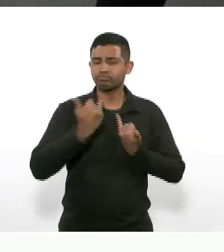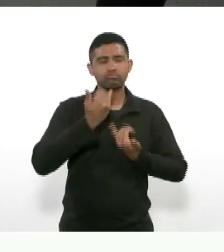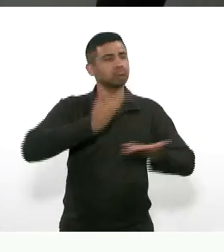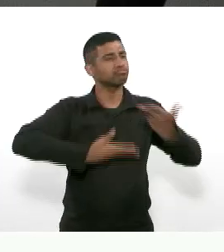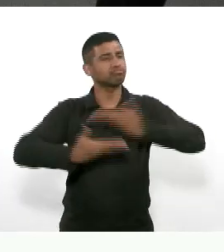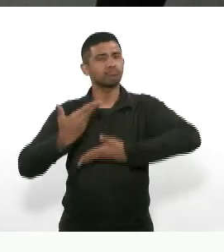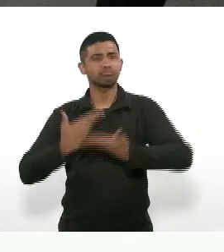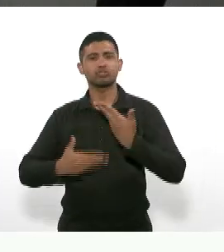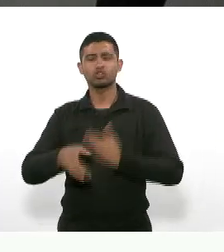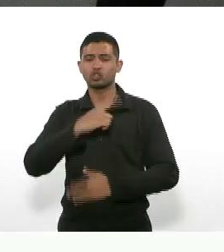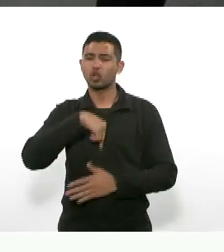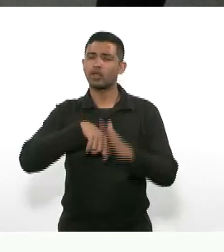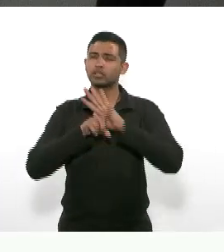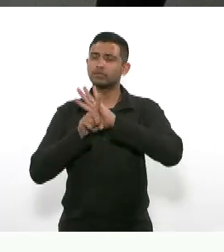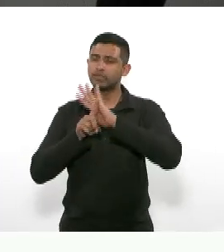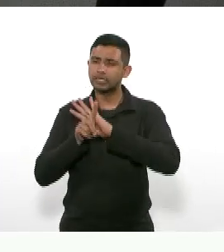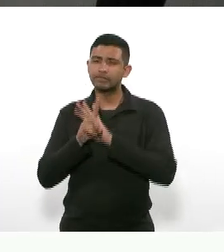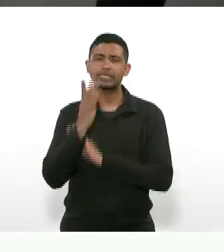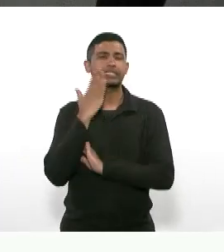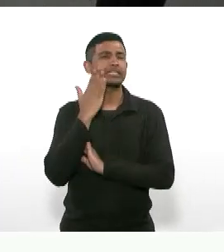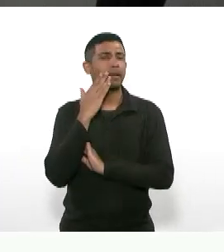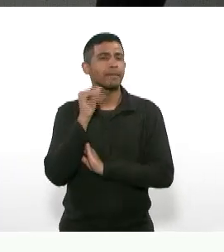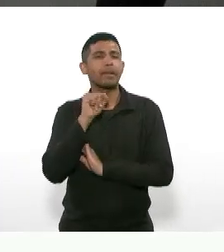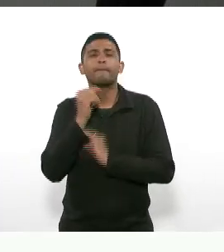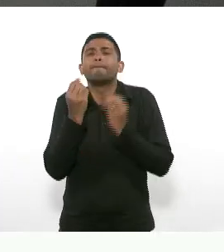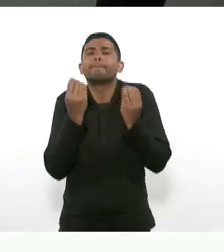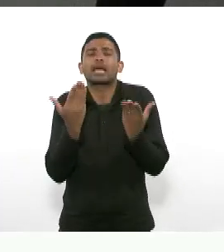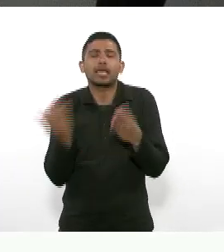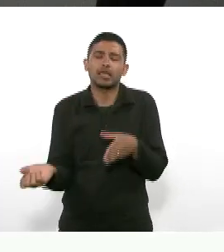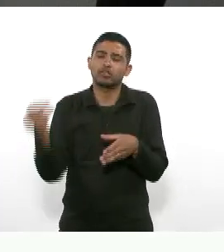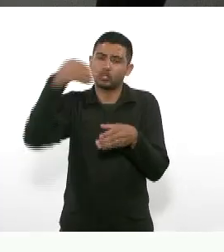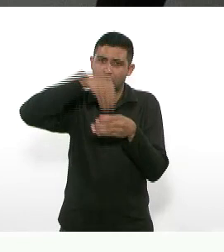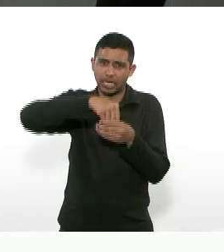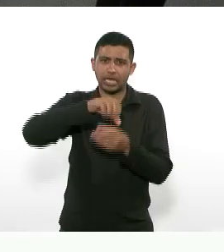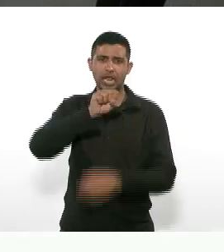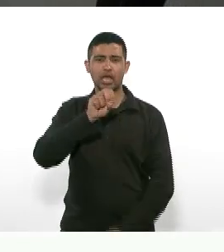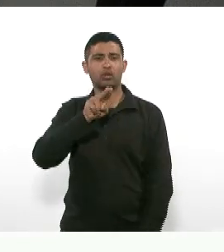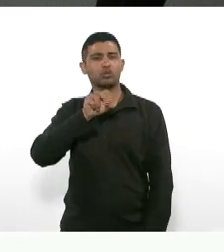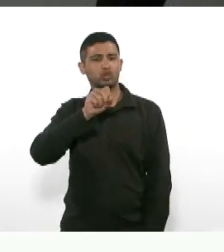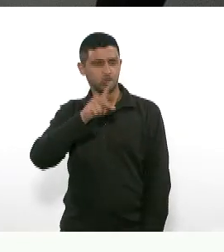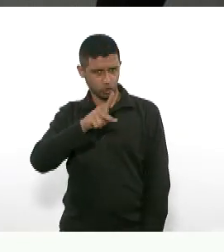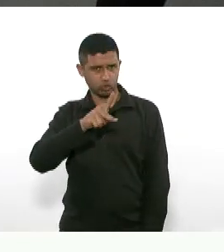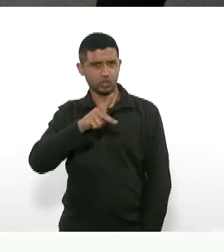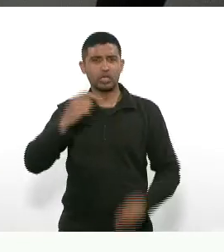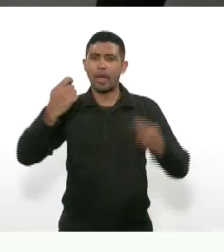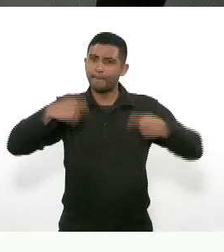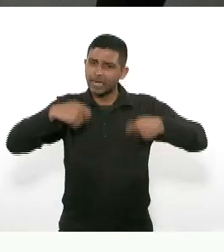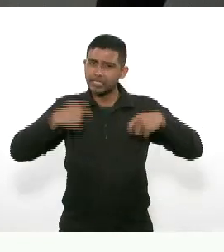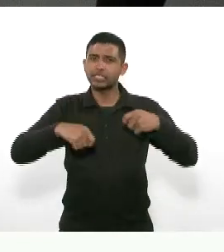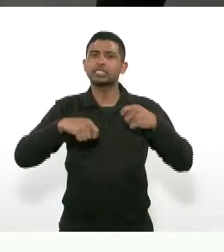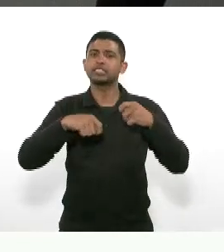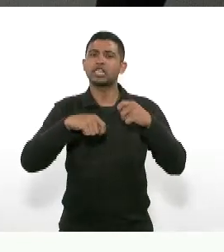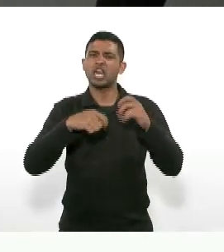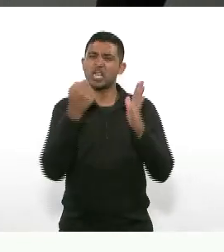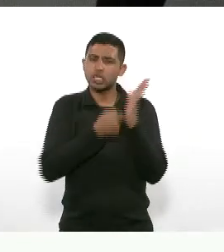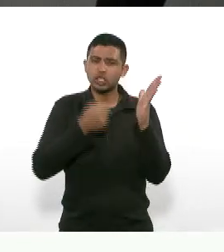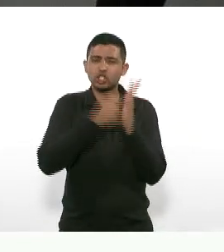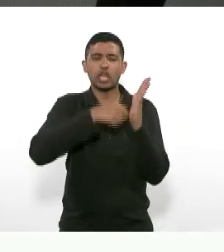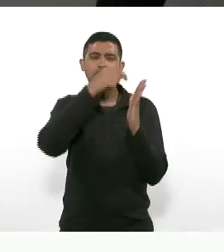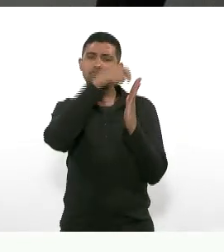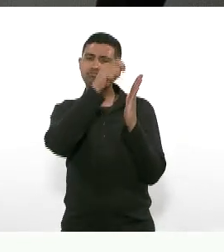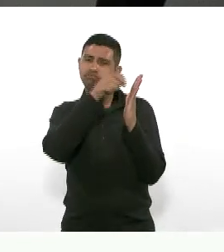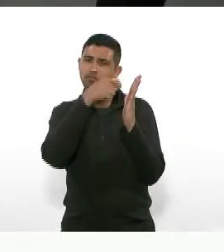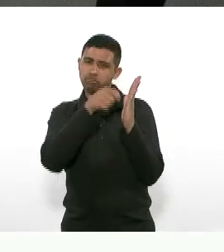verifica que, para integrar o SUSP, há que se aderir alguns critérios, e a gente vai ver isso